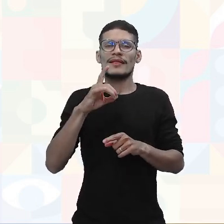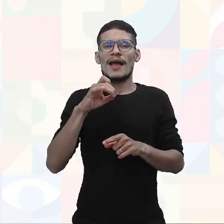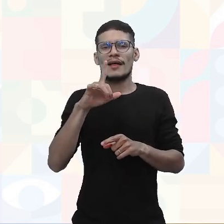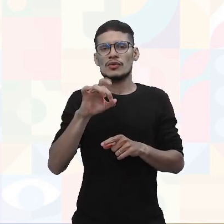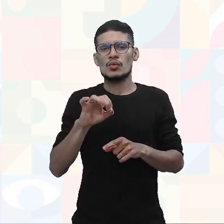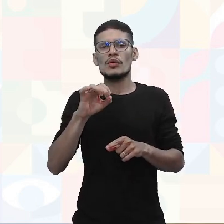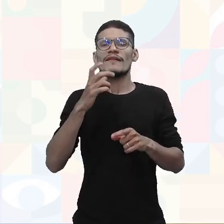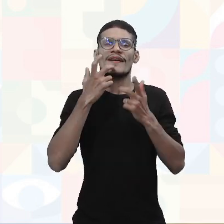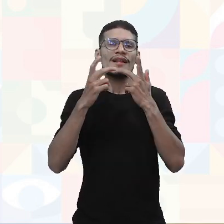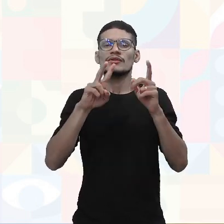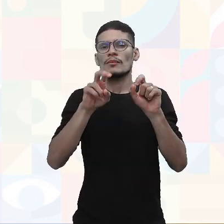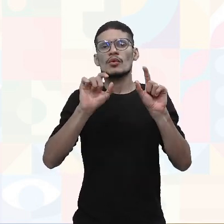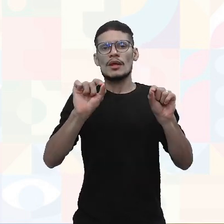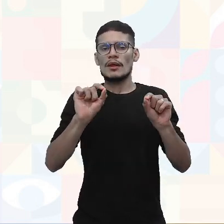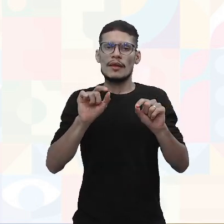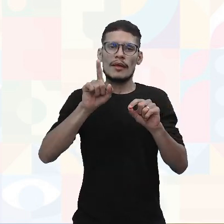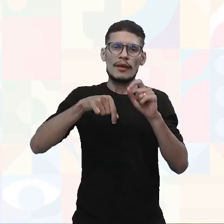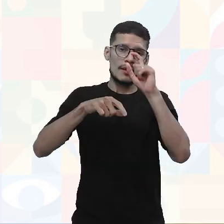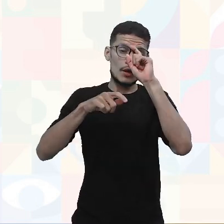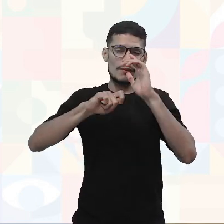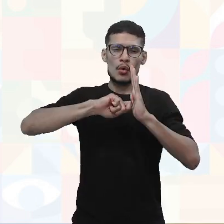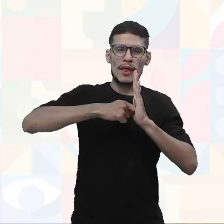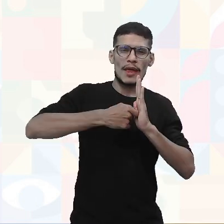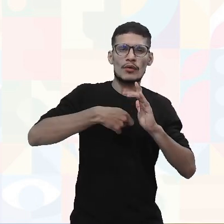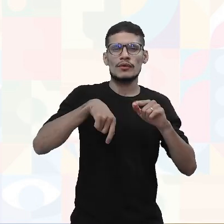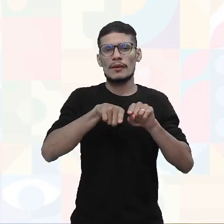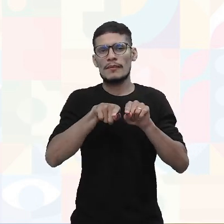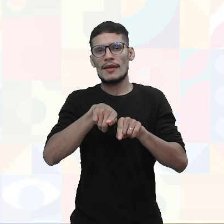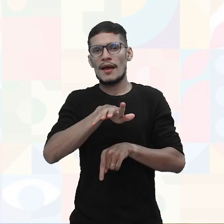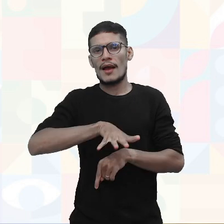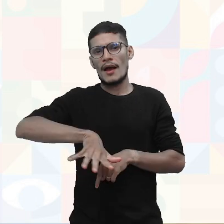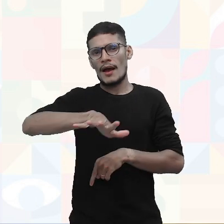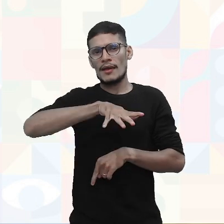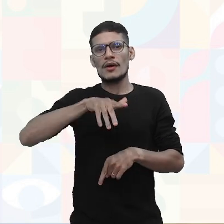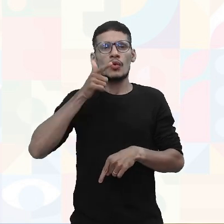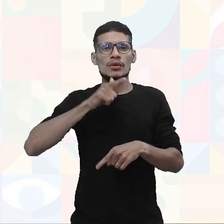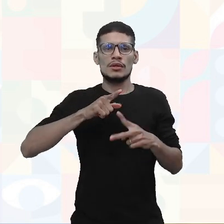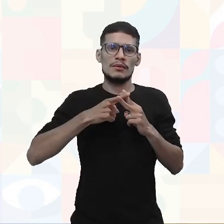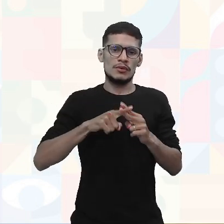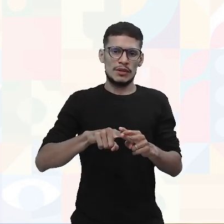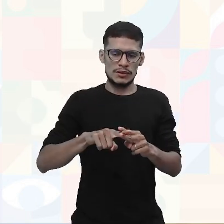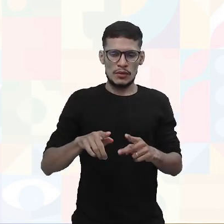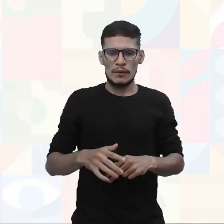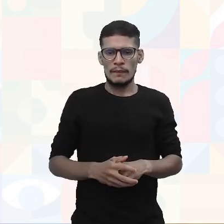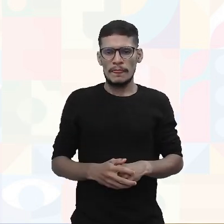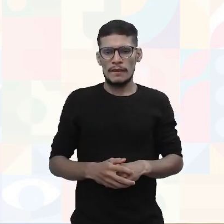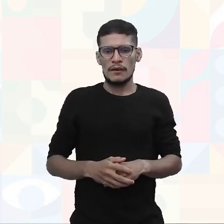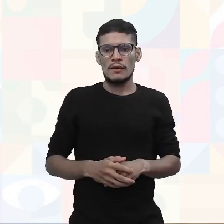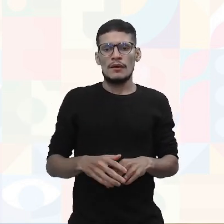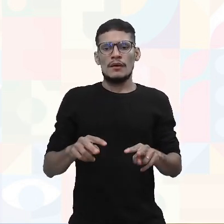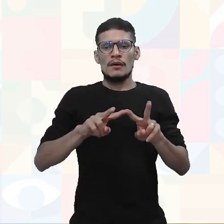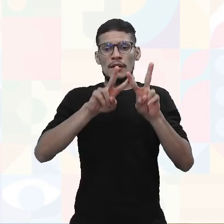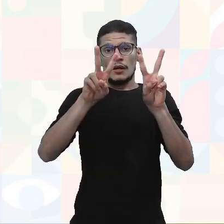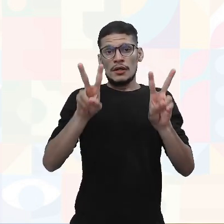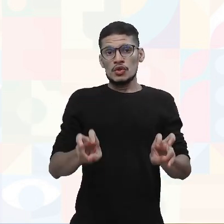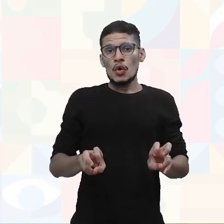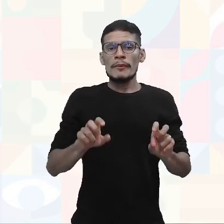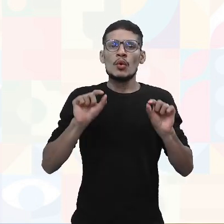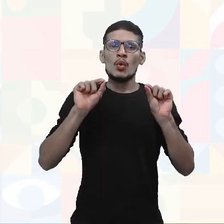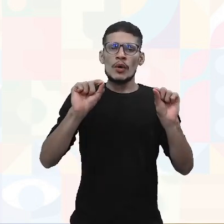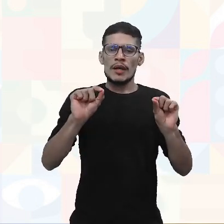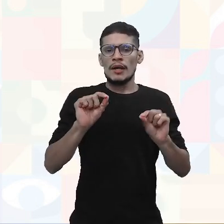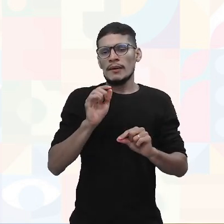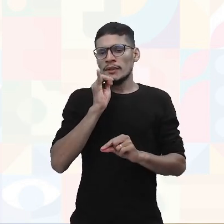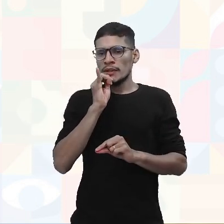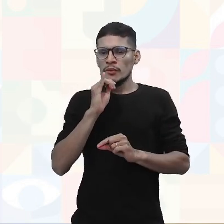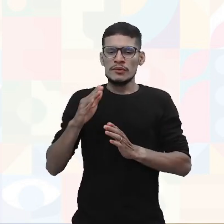sobre a questão de bloqueio e etiquetagem de áreas para manutenções. Sobre agora a questão dos meios